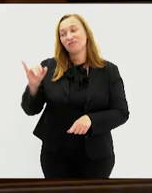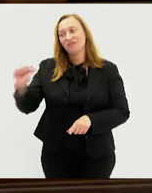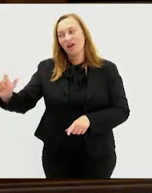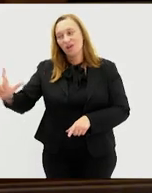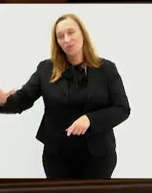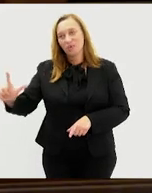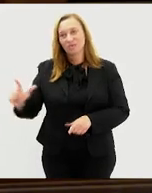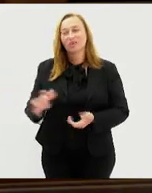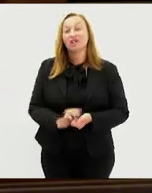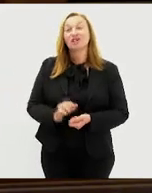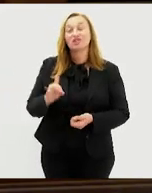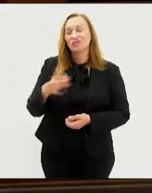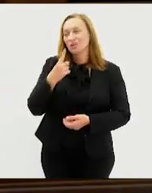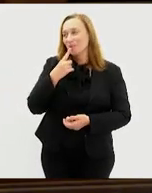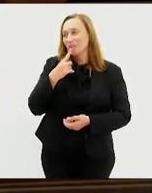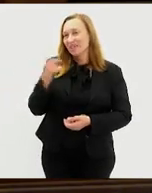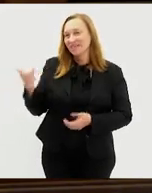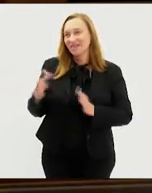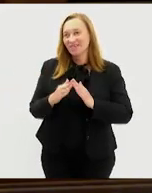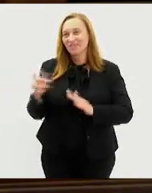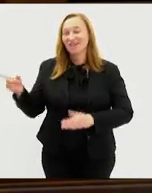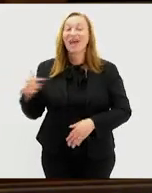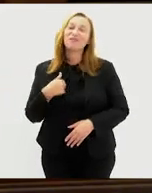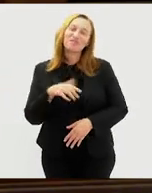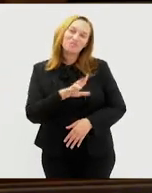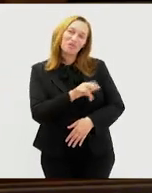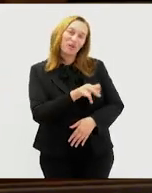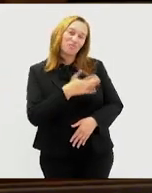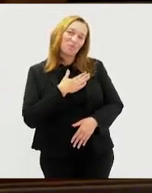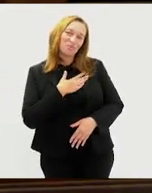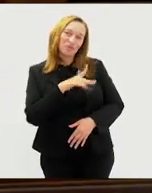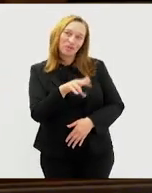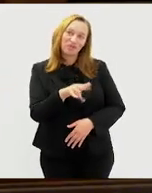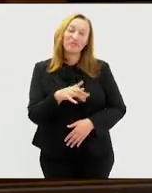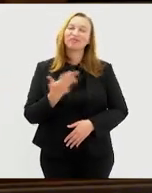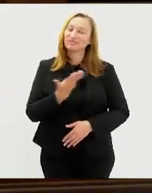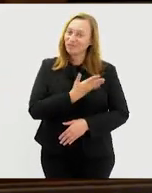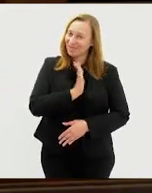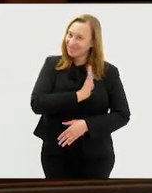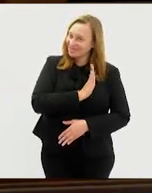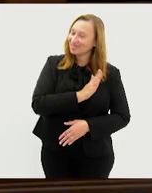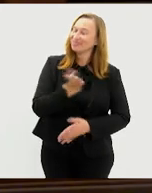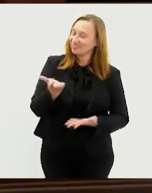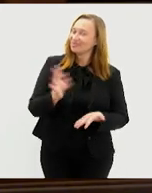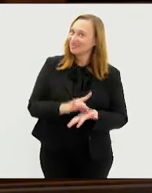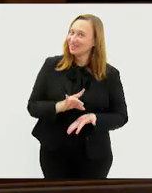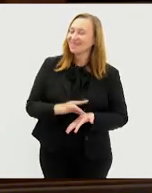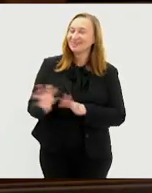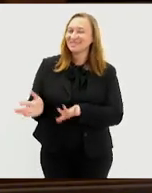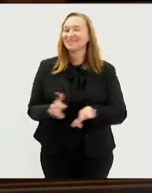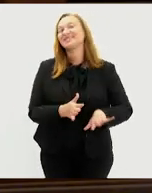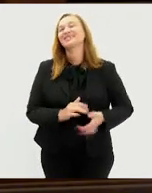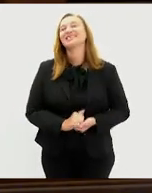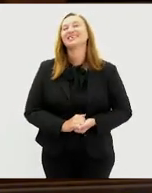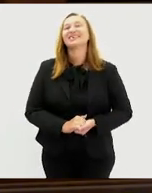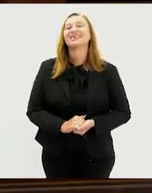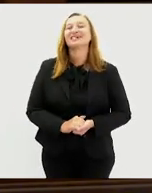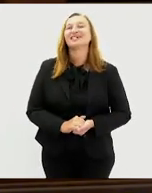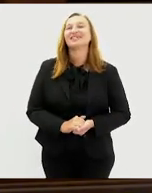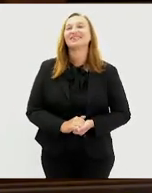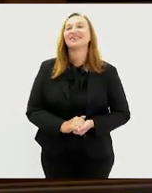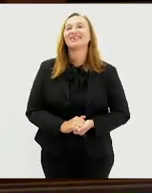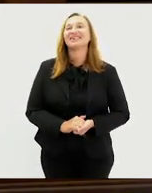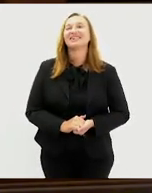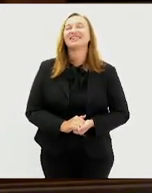mora muito perto dele né mas ele é meu irmão eu sei irmão do coração isso eu não tem menor menor dúvida e a recíproca